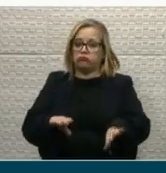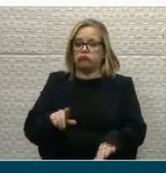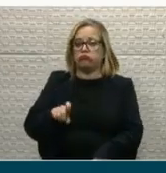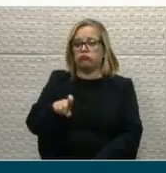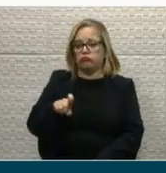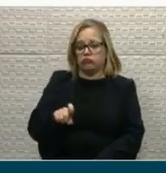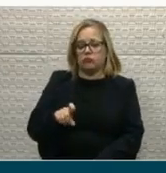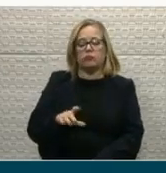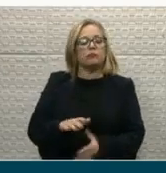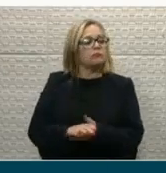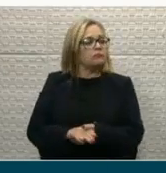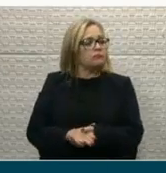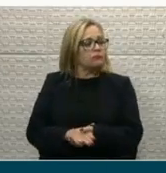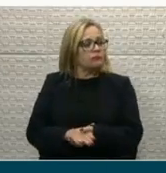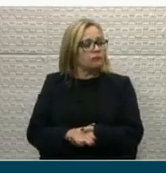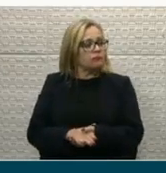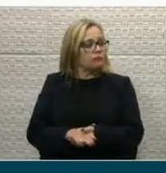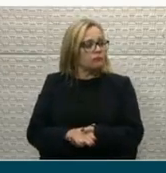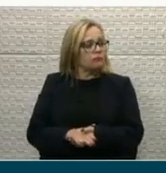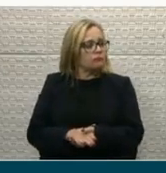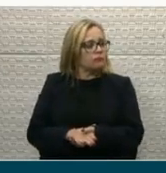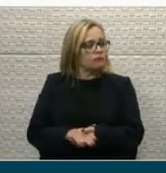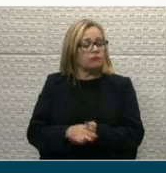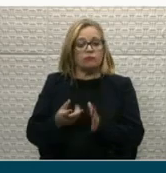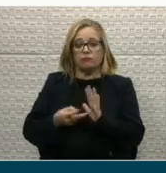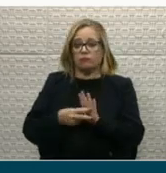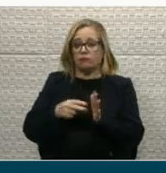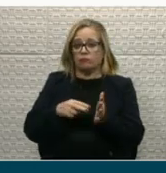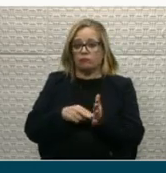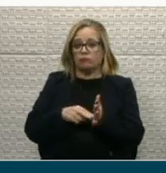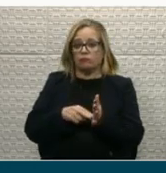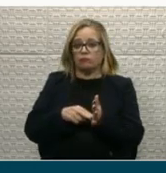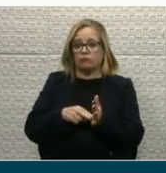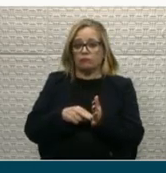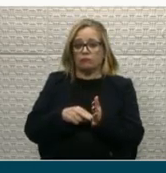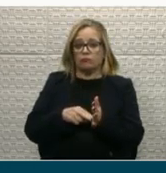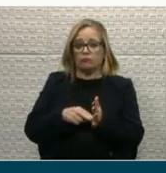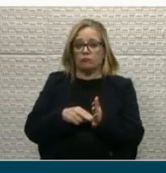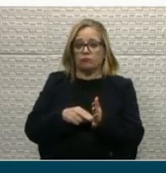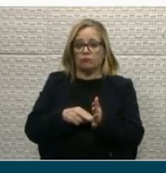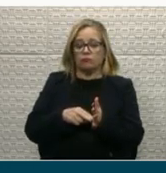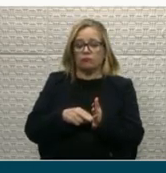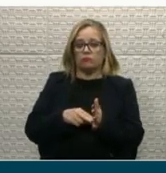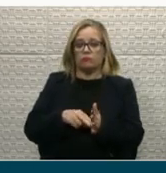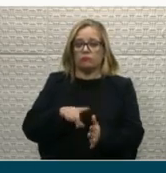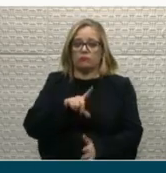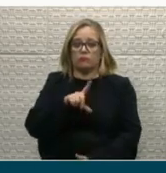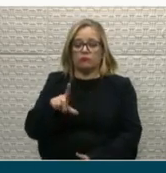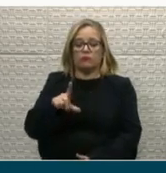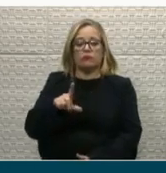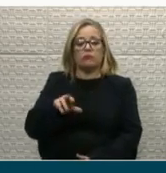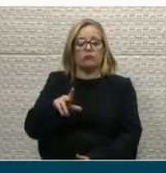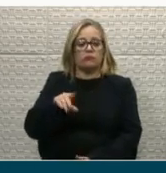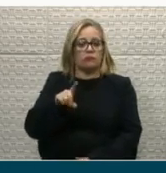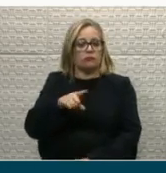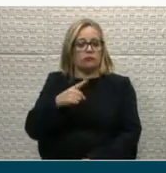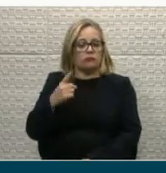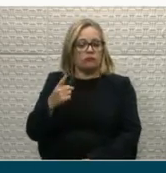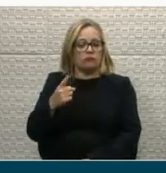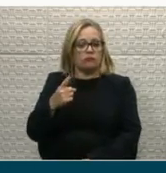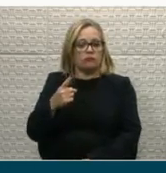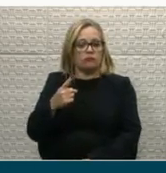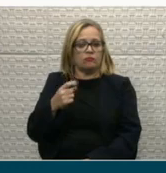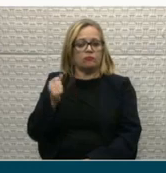é menos 2y. Quer dizer que quando eu tomo o alto valor lambda igual a 1, eu